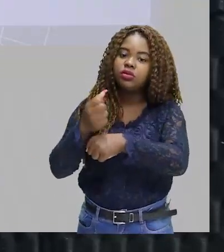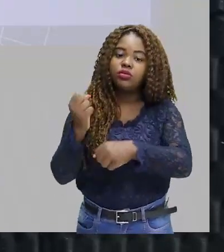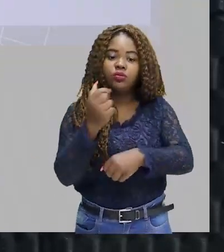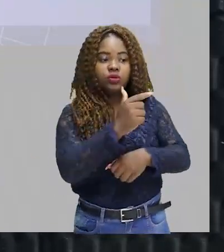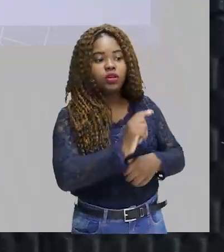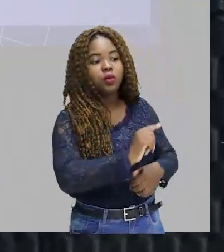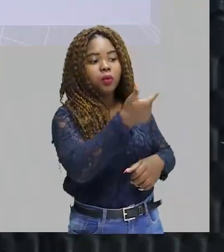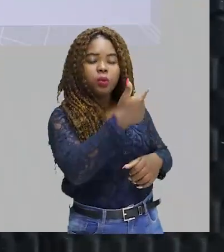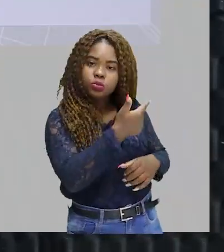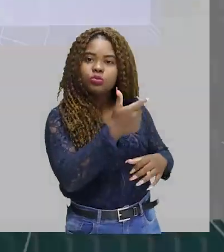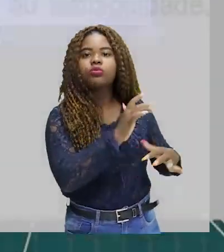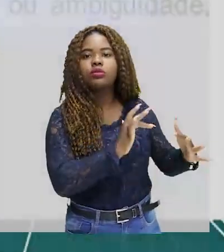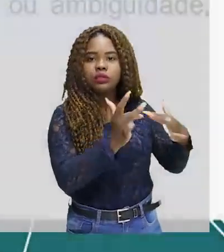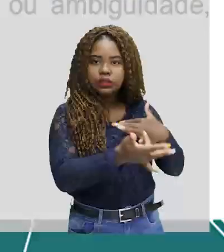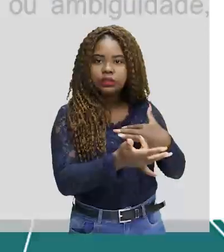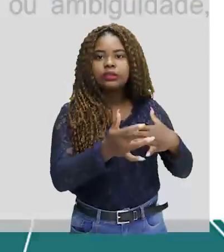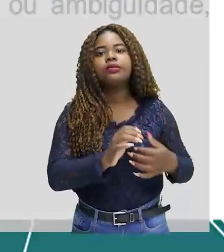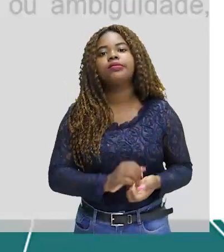cenário mundial.